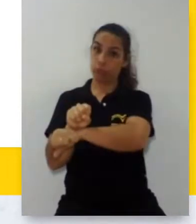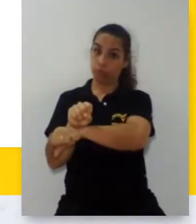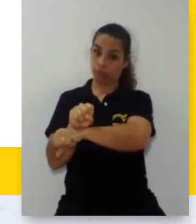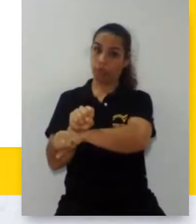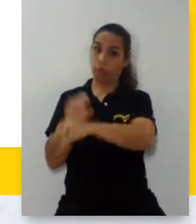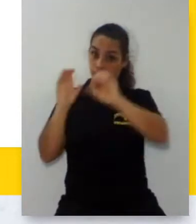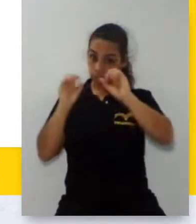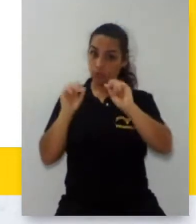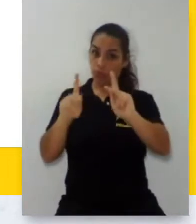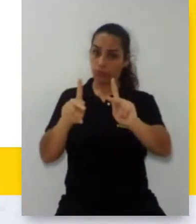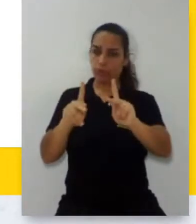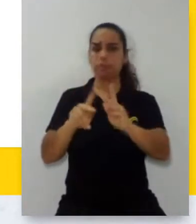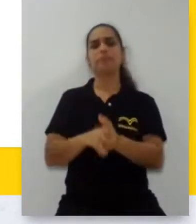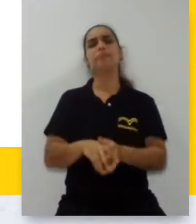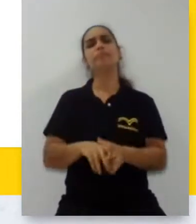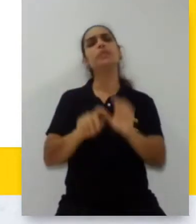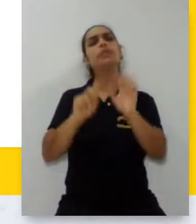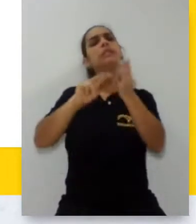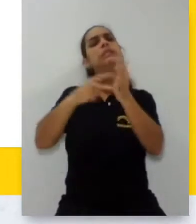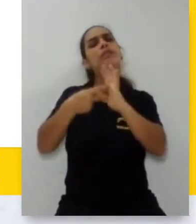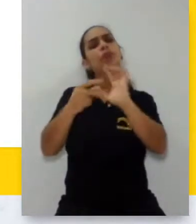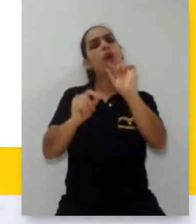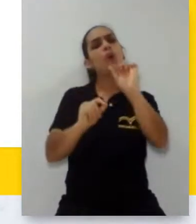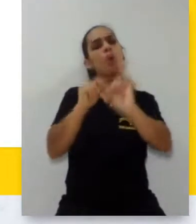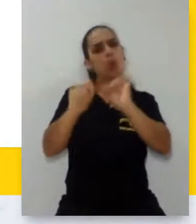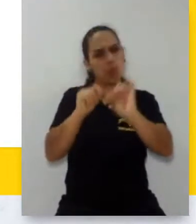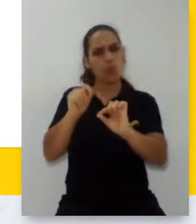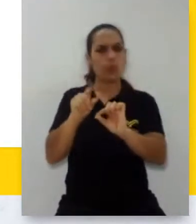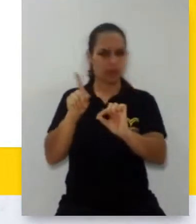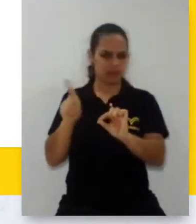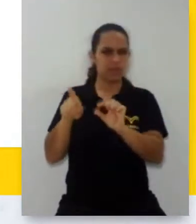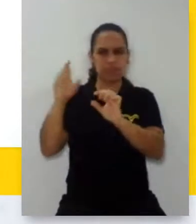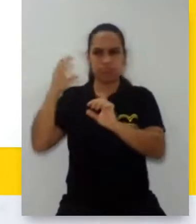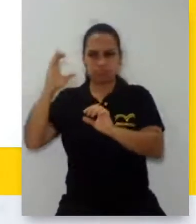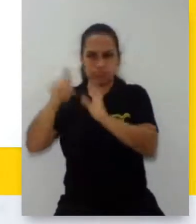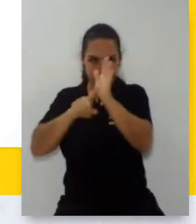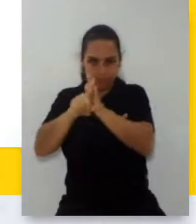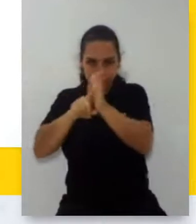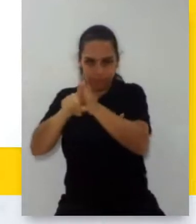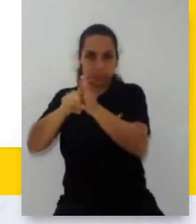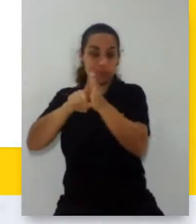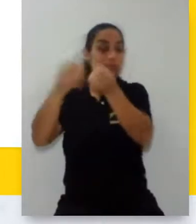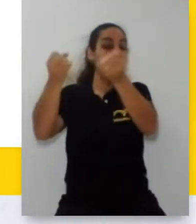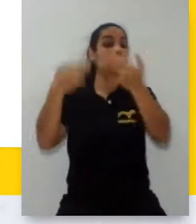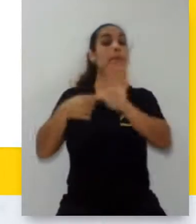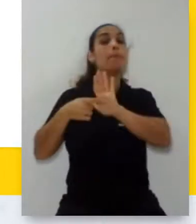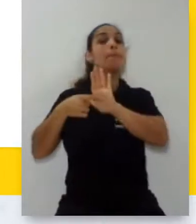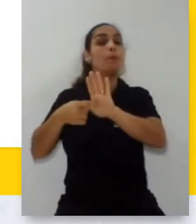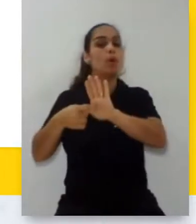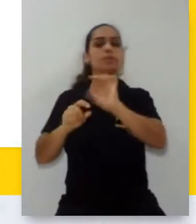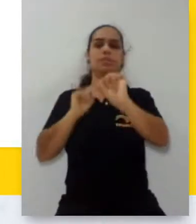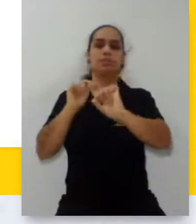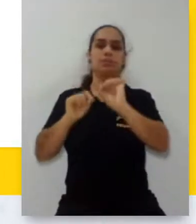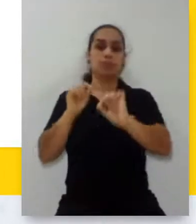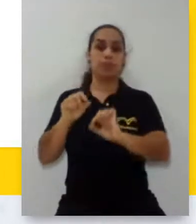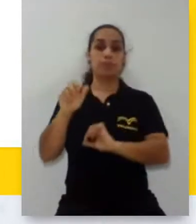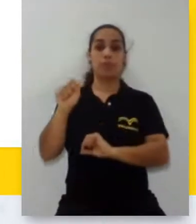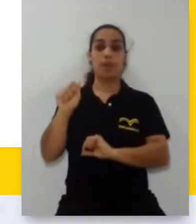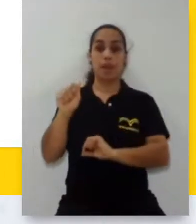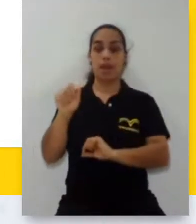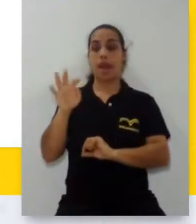significa o quanto você consome de energia para manter o teu organismo em repouso. Então, atividade física é tudo aquilo que é 3 vezes mais do que isso.